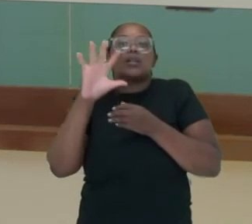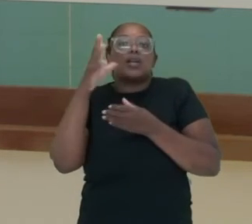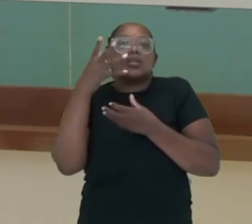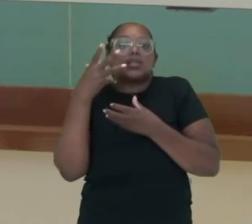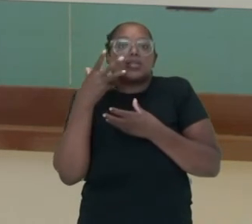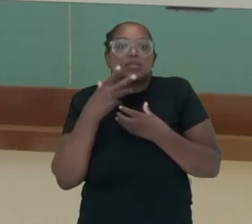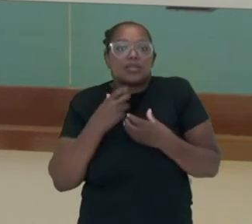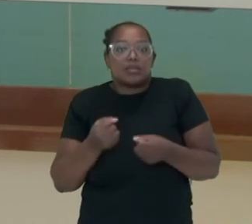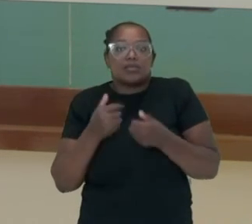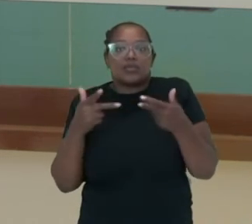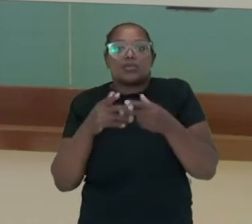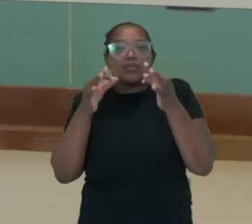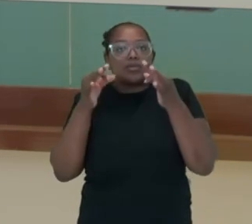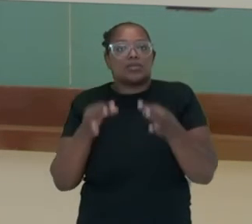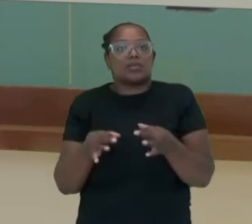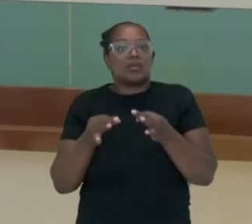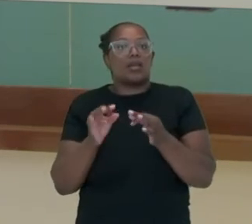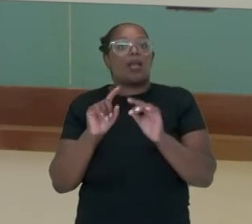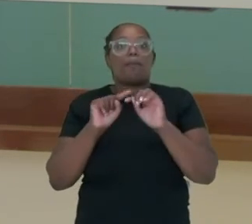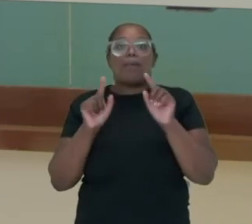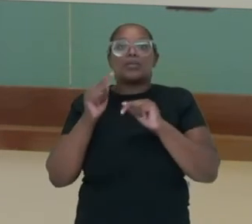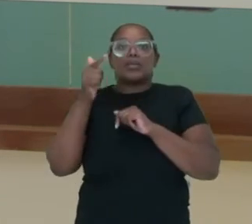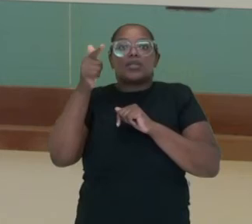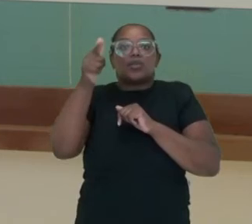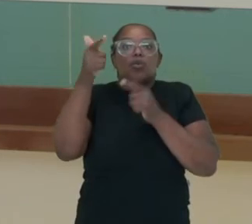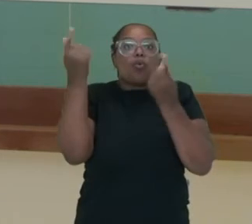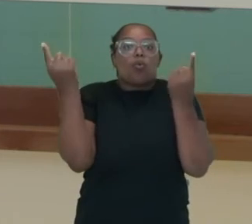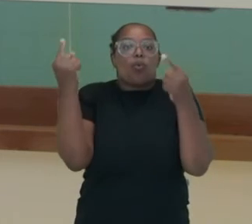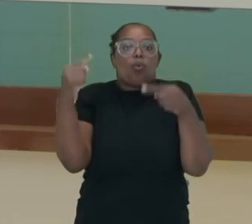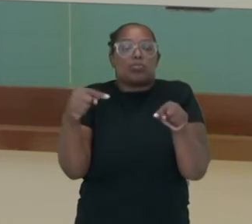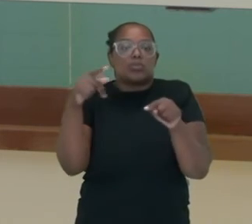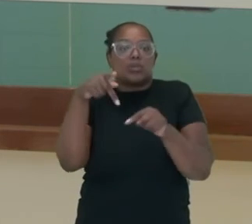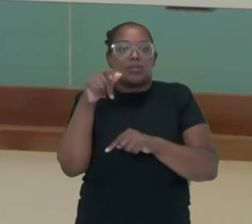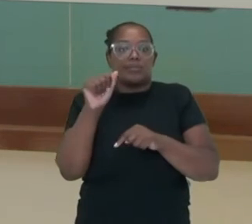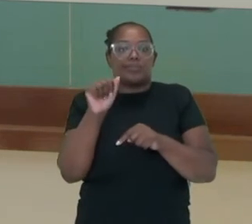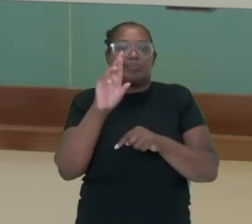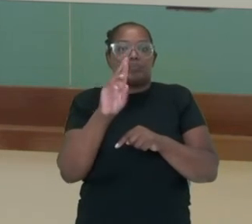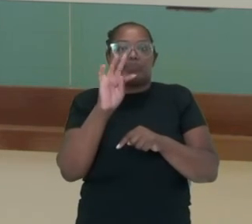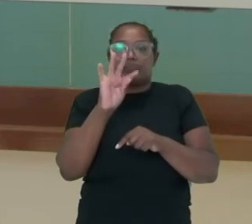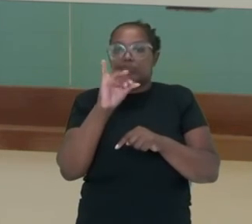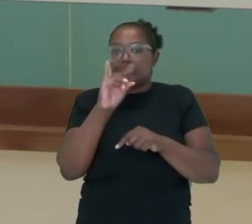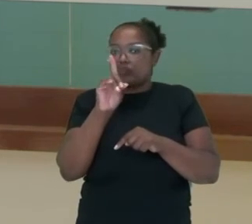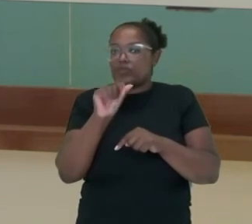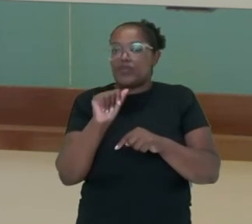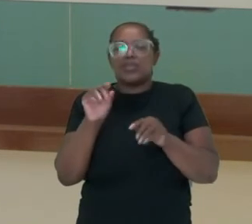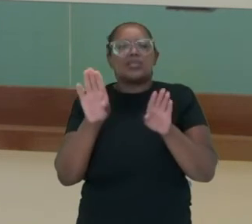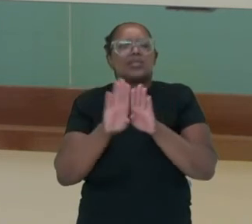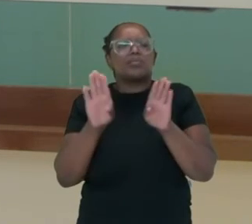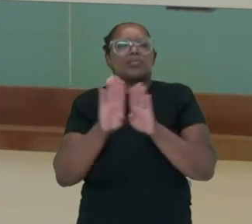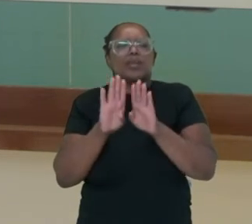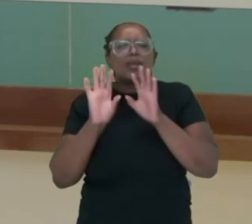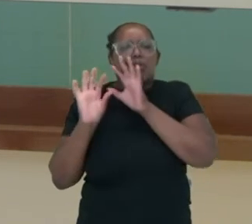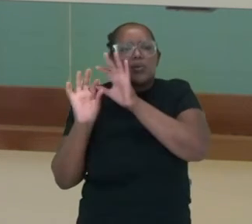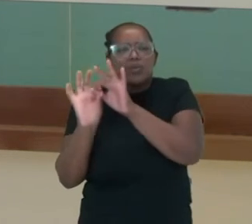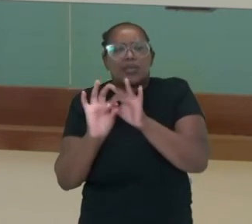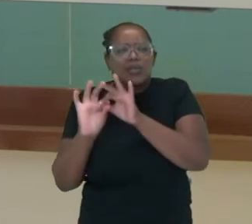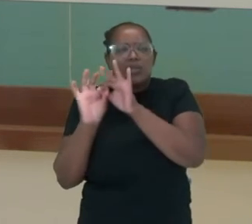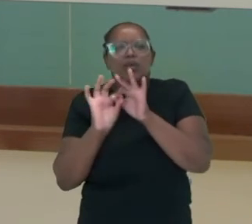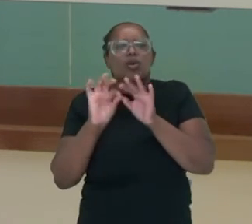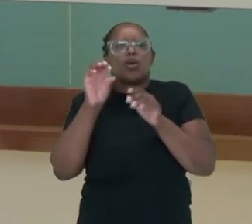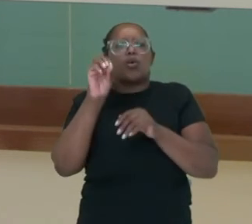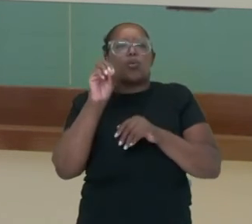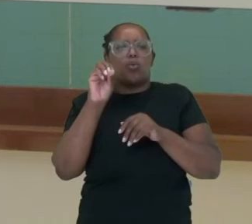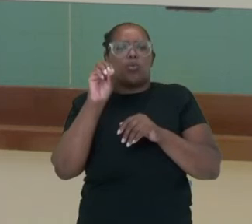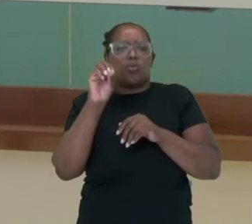escolhido socialista. Em contrapartida, os países capitalistas também organizaram a OTAN, o Tratado Atlântico